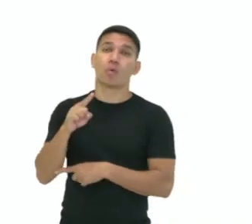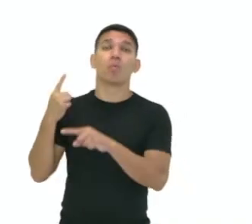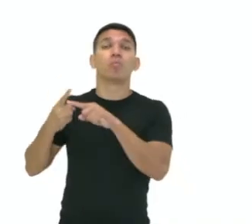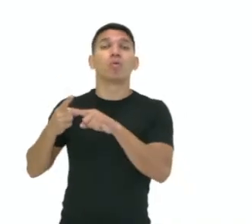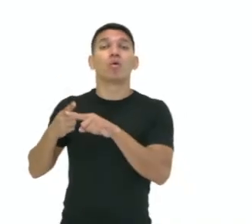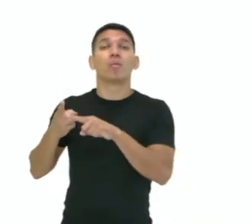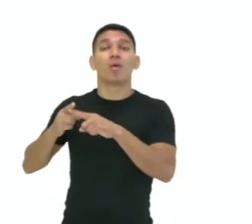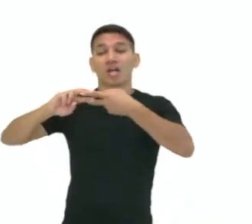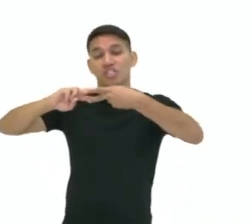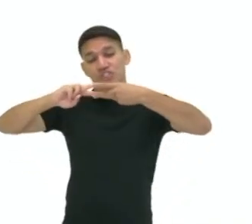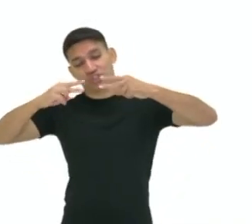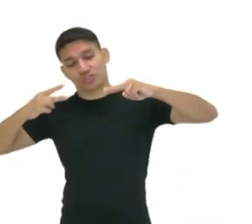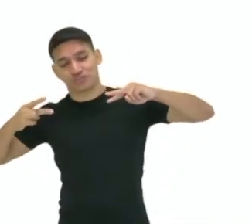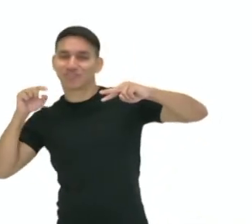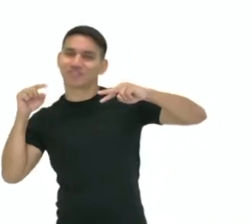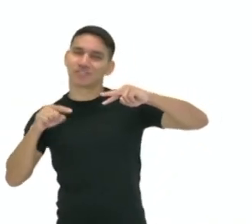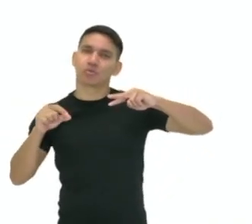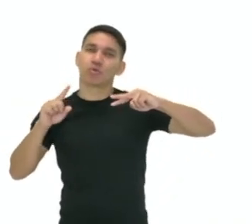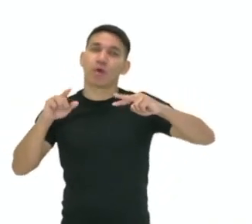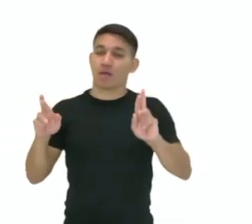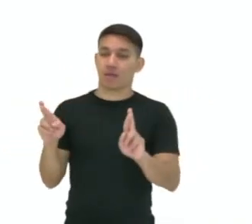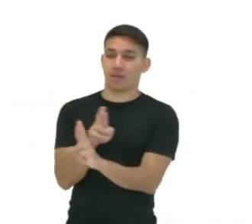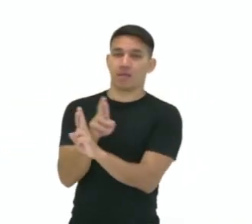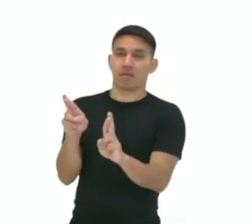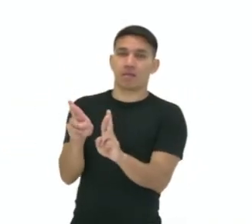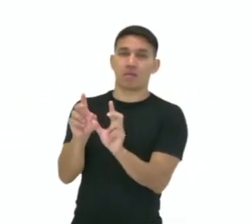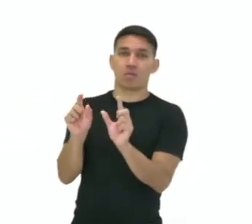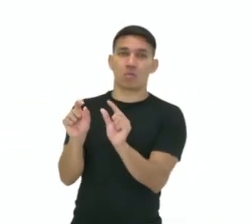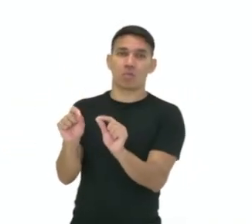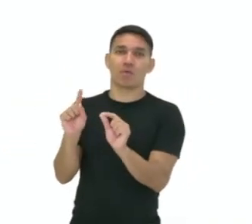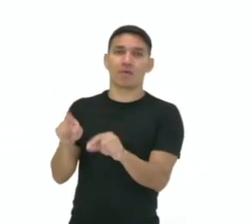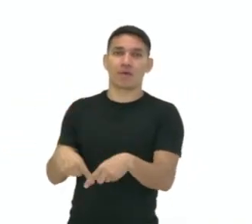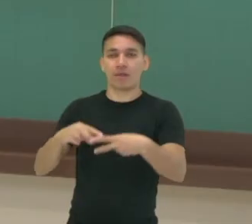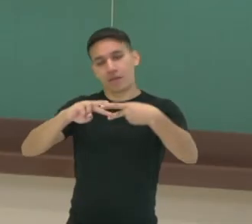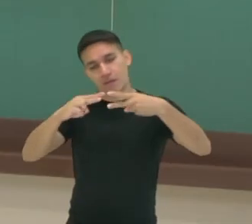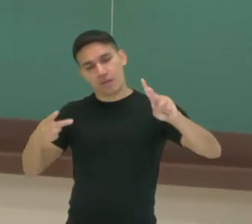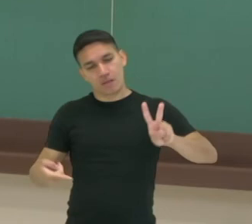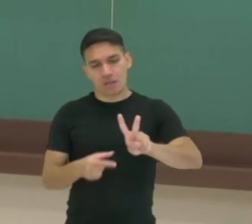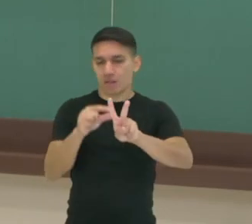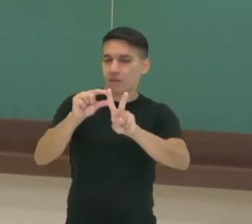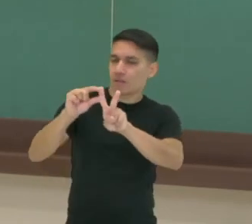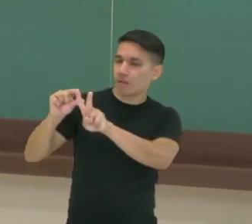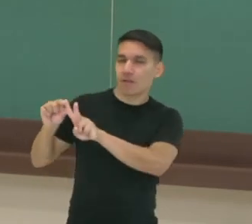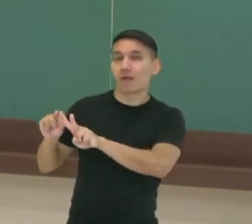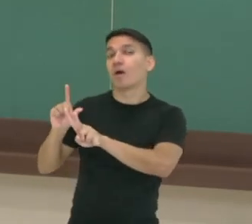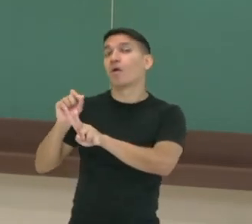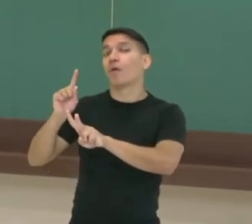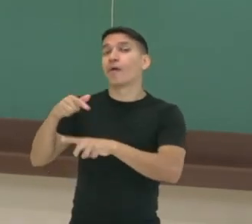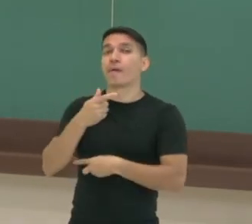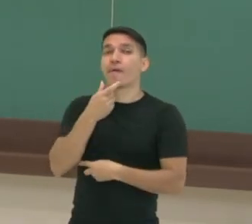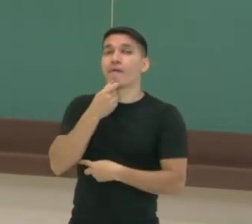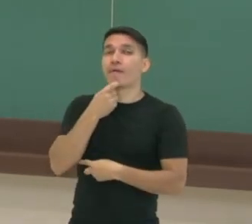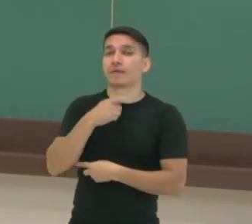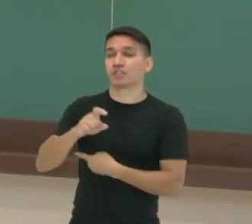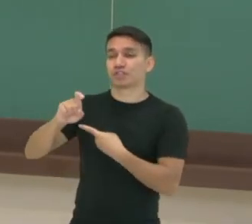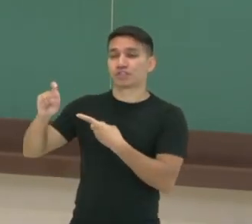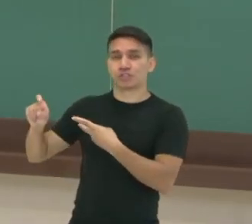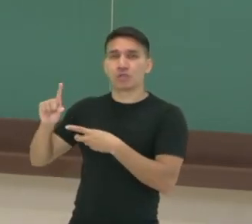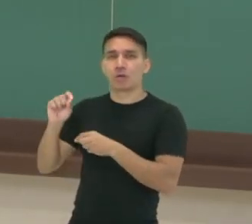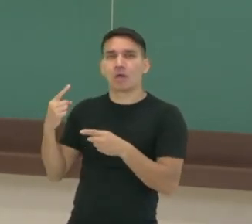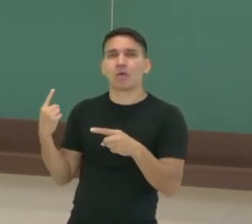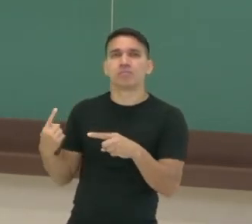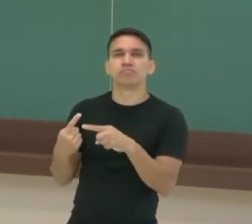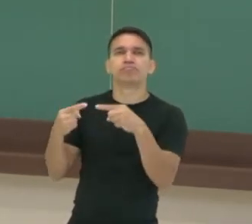doença genética, então está associada ao cromossomo masculino, que essa pessoa